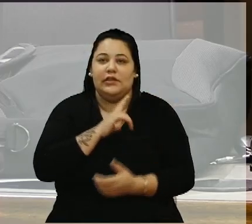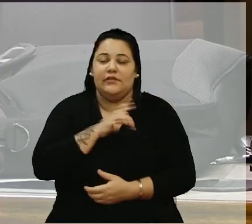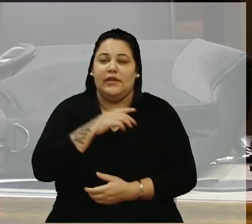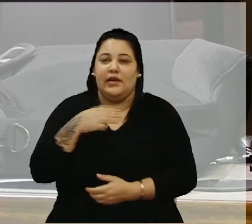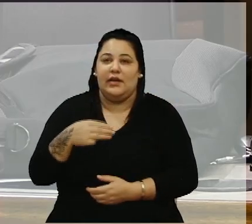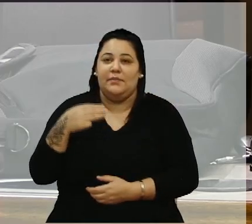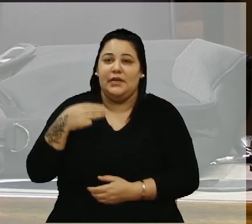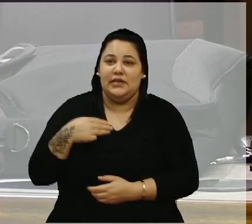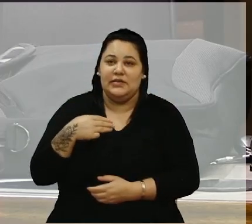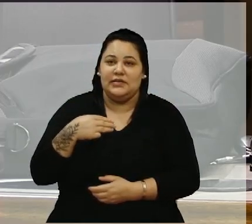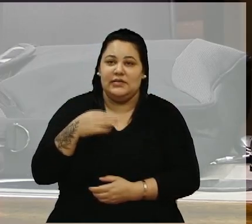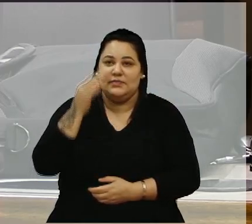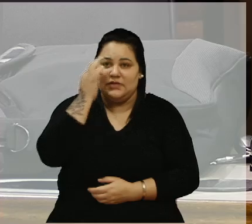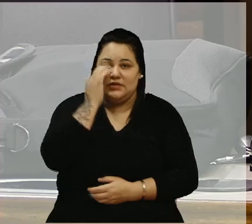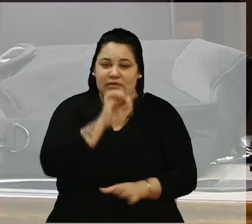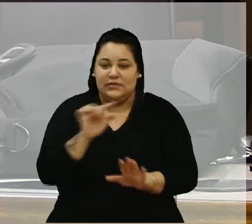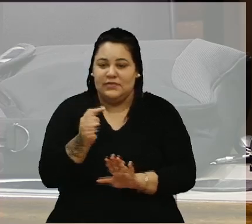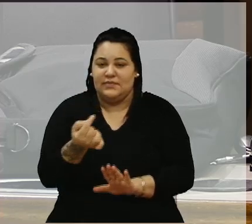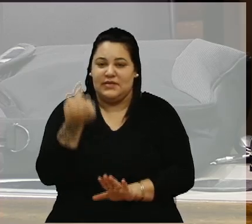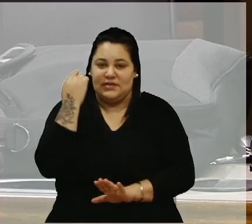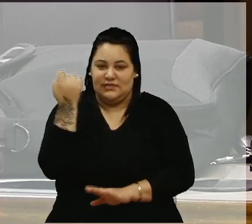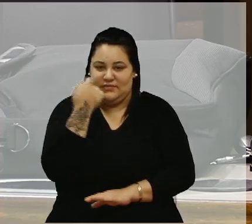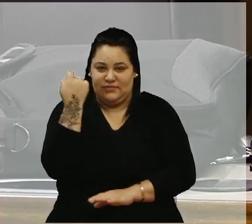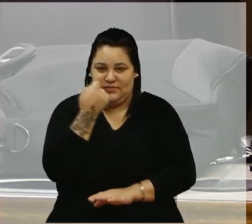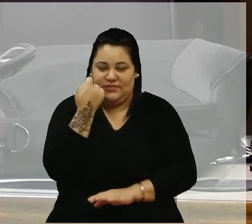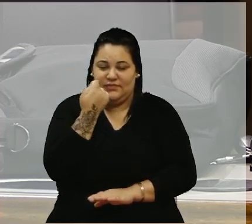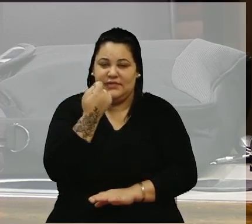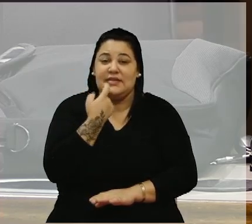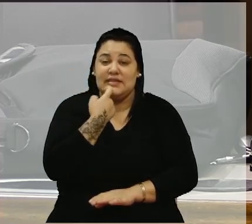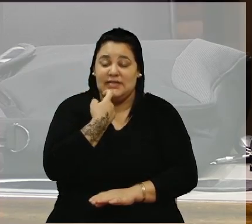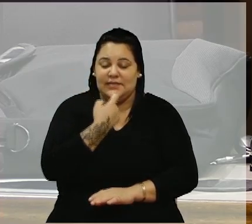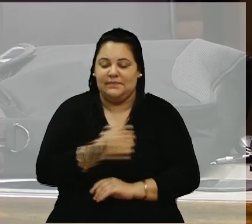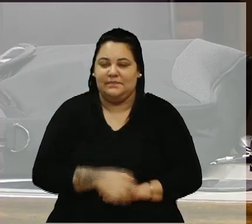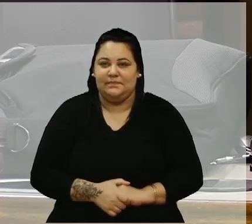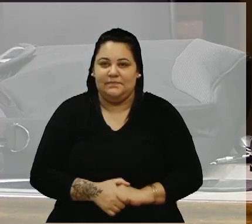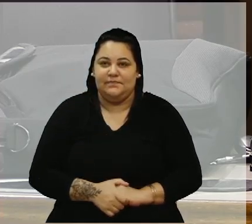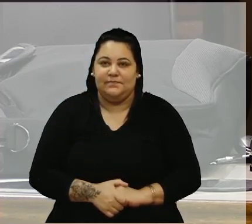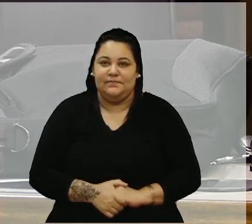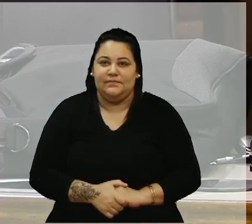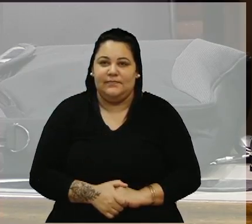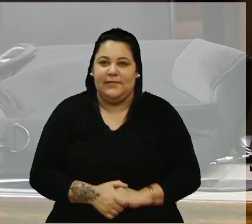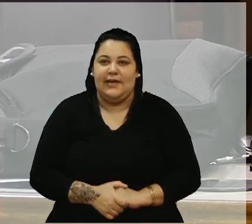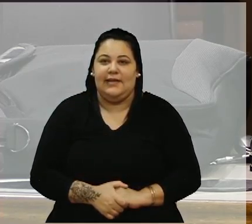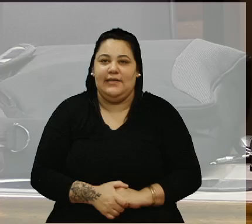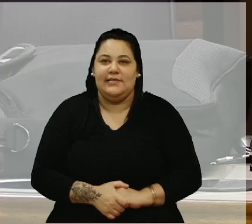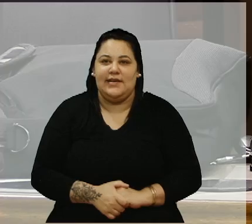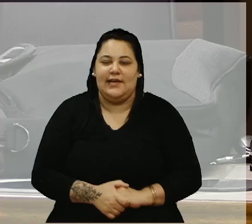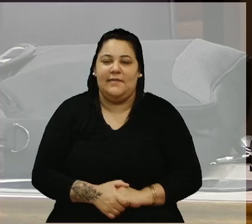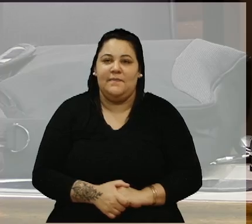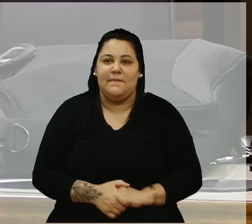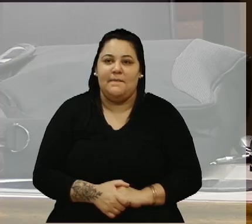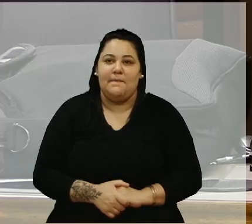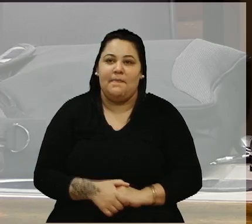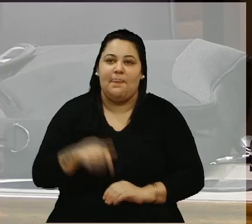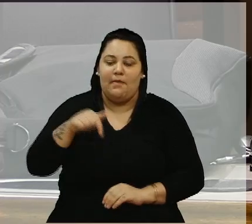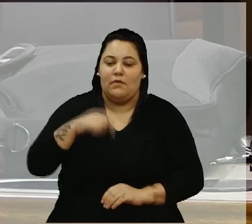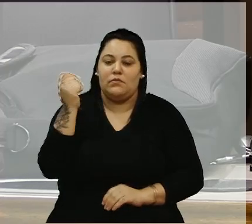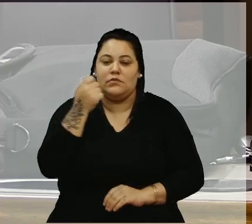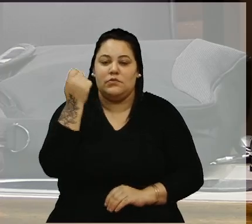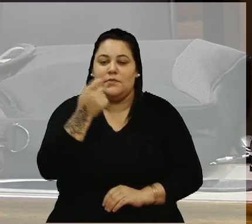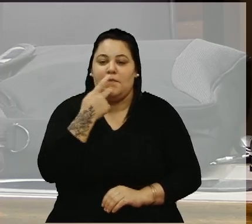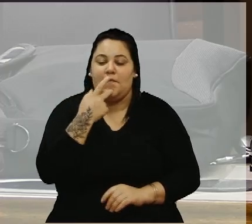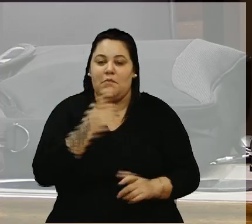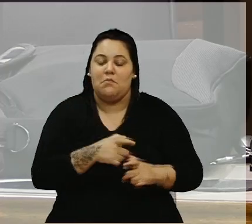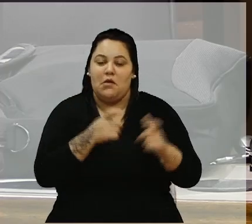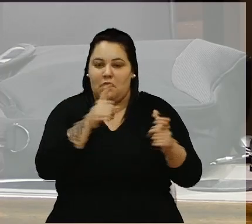no Rio Grande do Sul semana passada, na sexta-feira. Ela esteve no Rio Grande do Sul para falar com os maiores hospitais do Rio